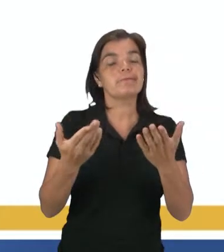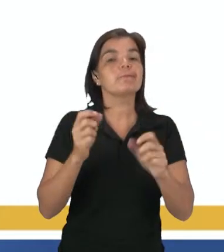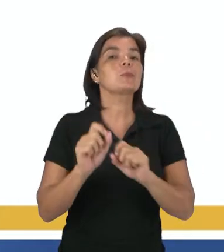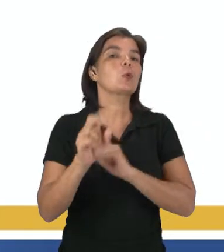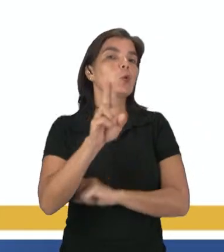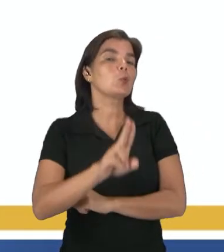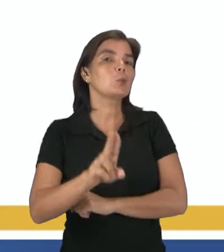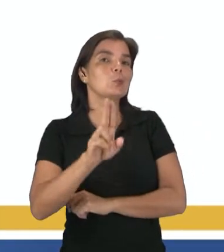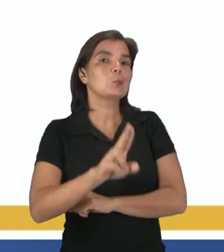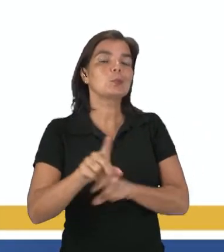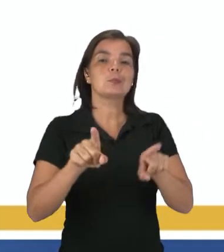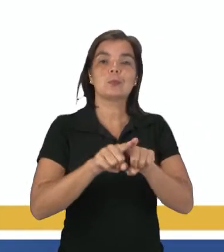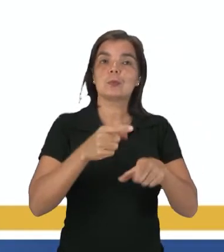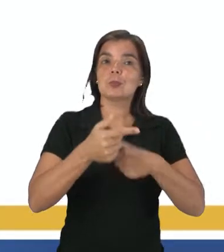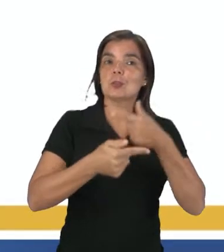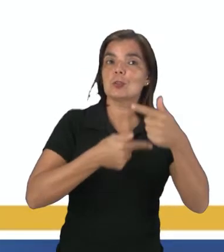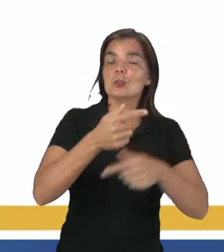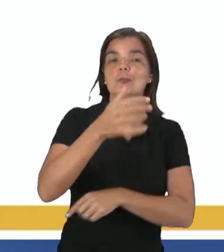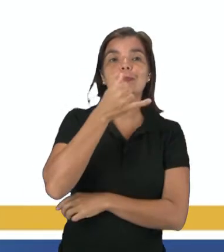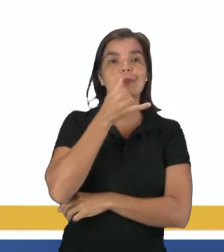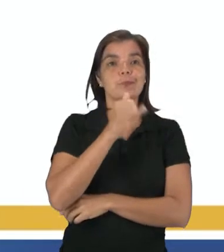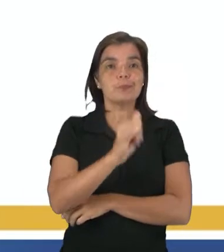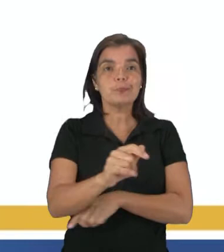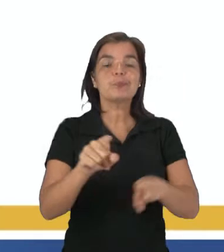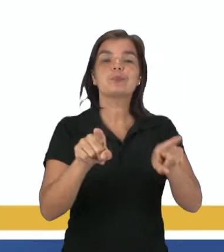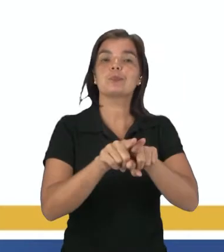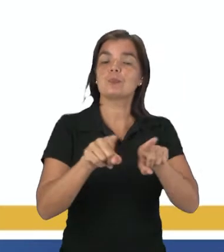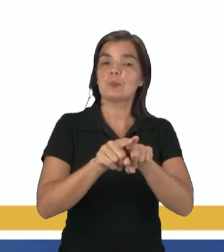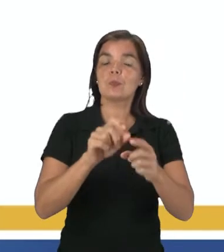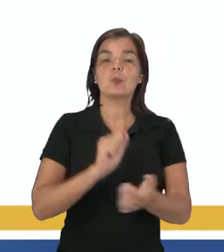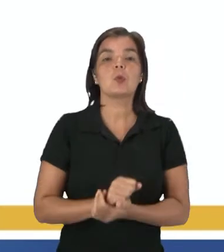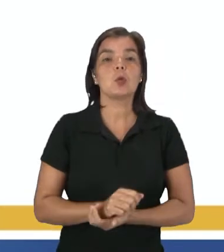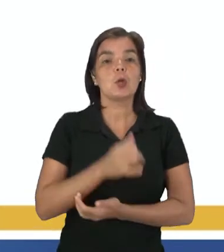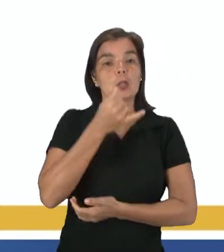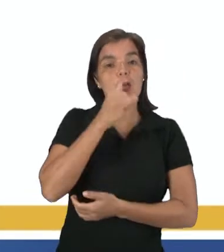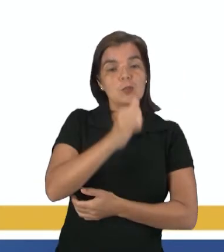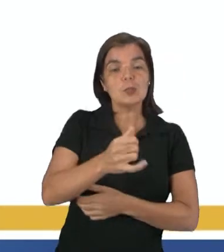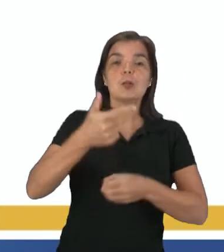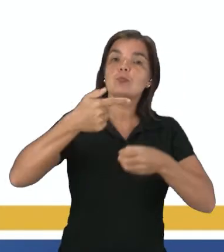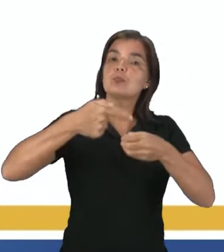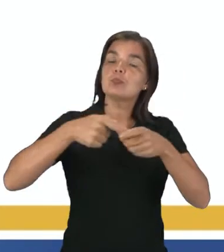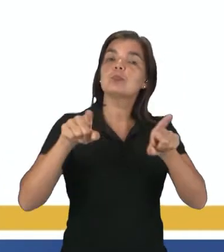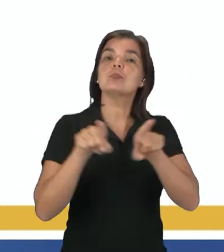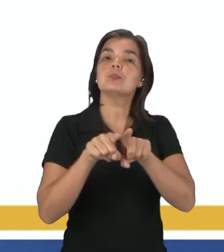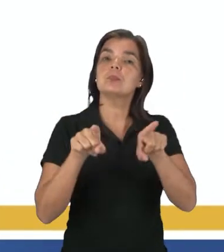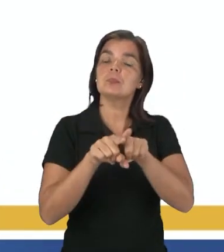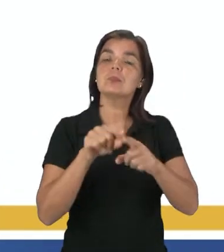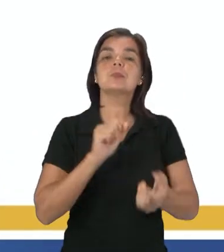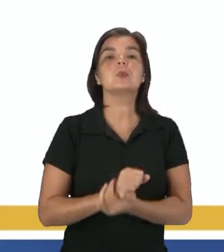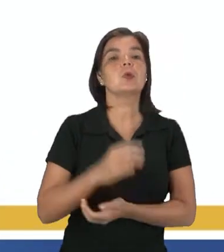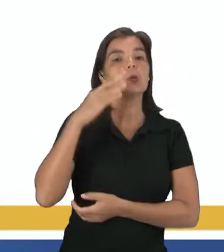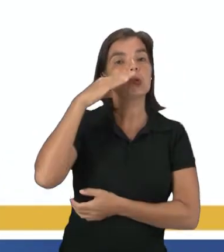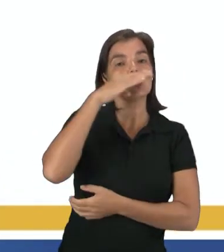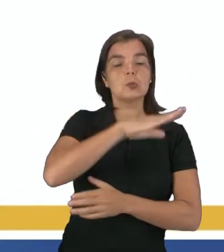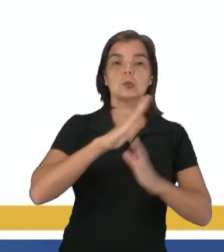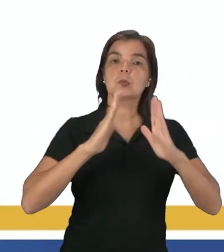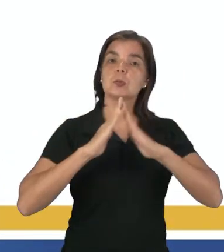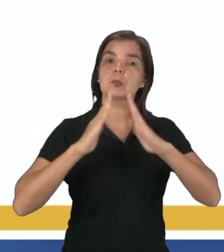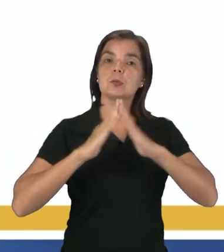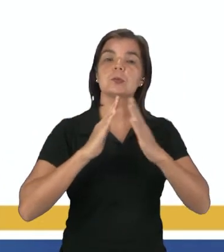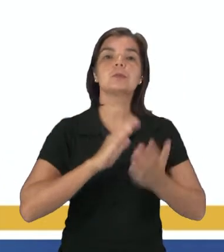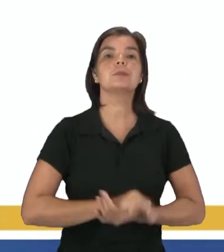acaba sendo utilizada na geração de eletricidade, na geração de combustível e até mesmo no aquecimento de